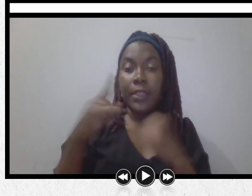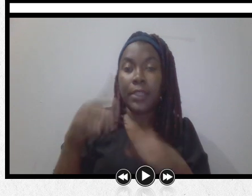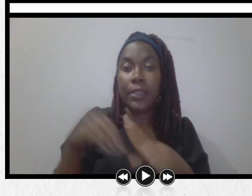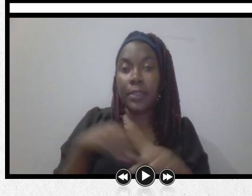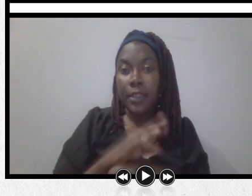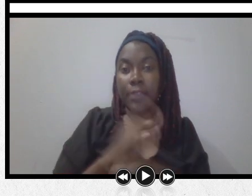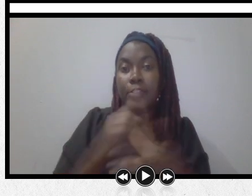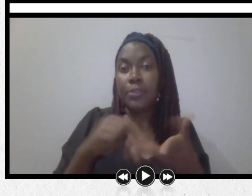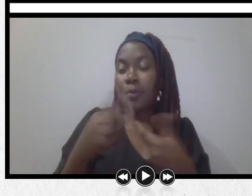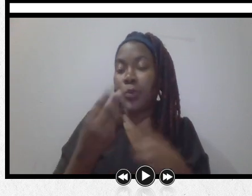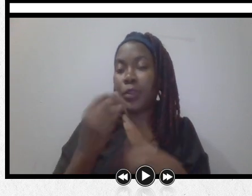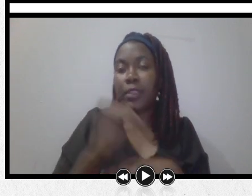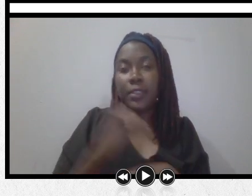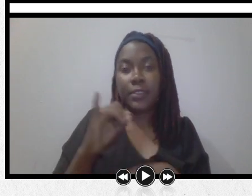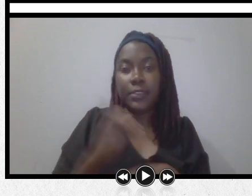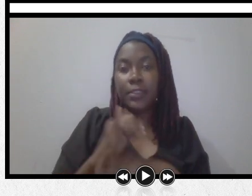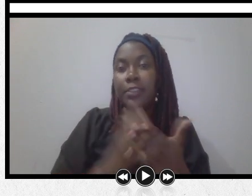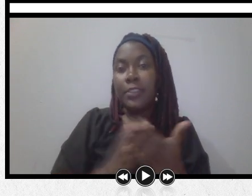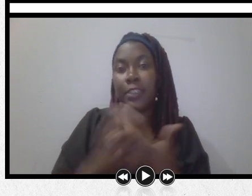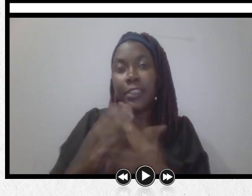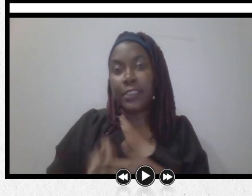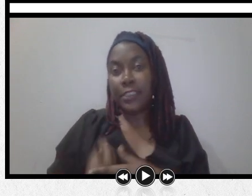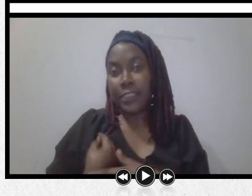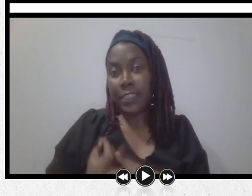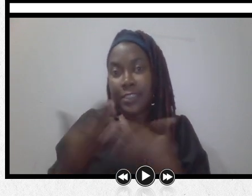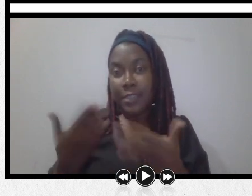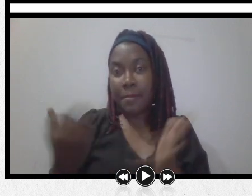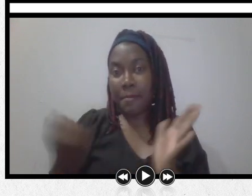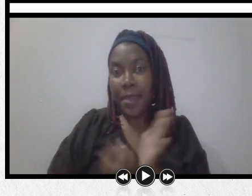aqui aspectos muito interessantes, desde a existência aqui desse